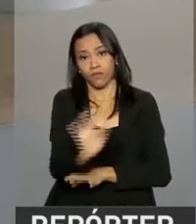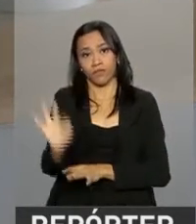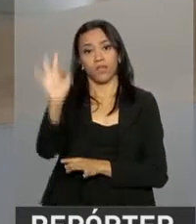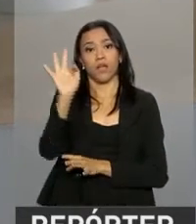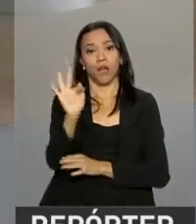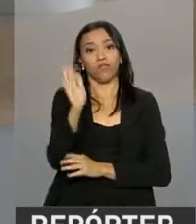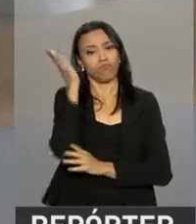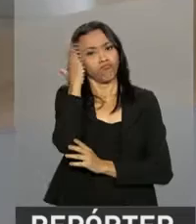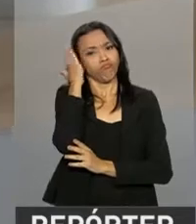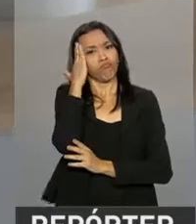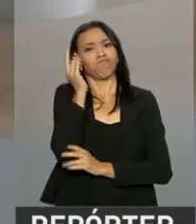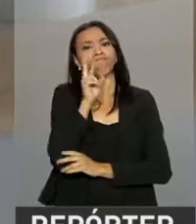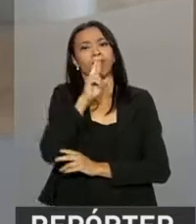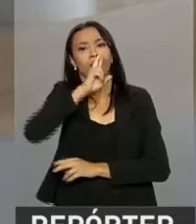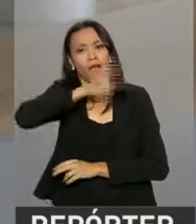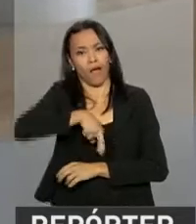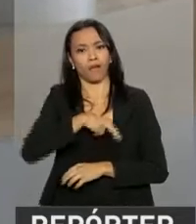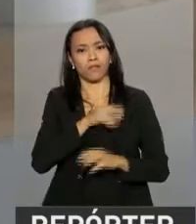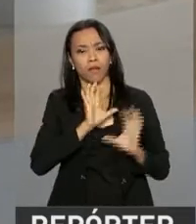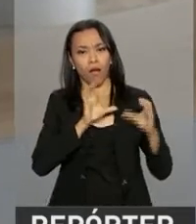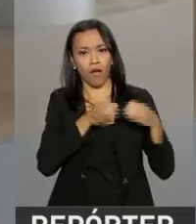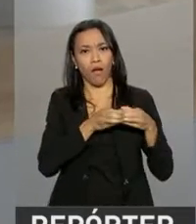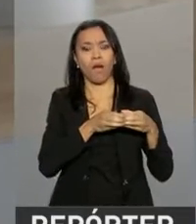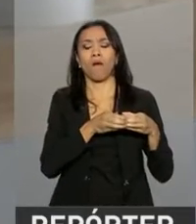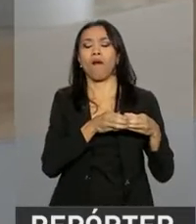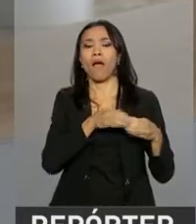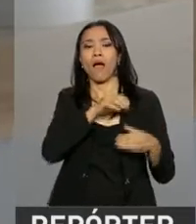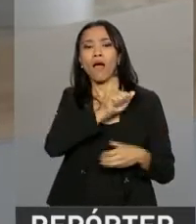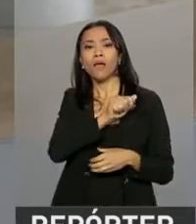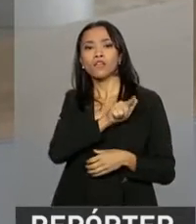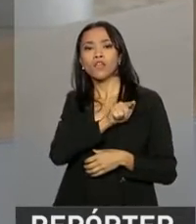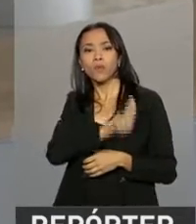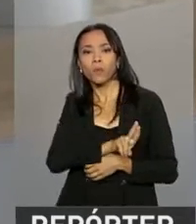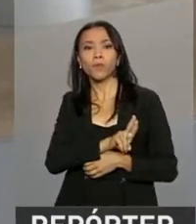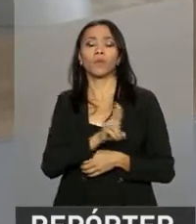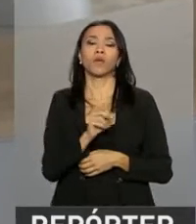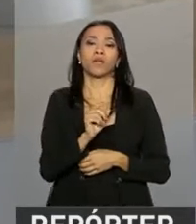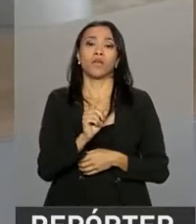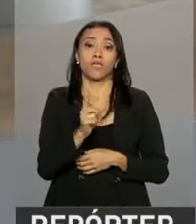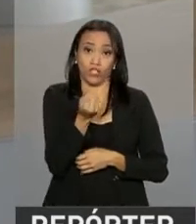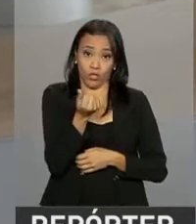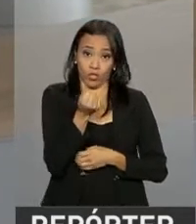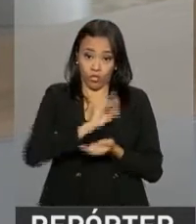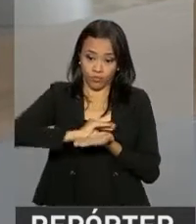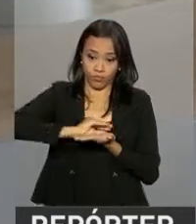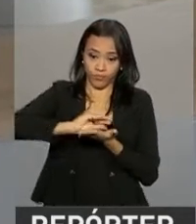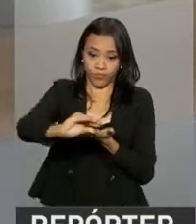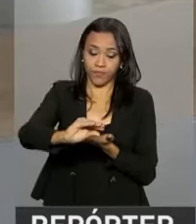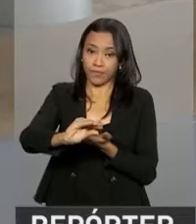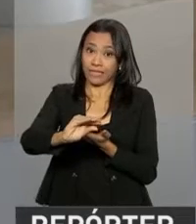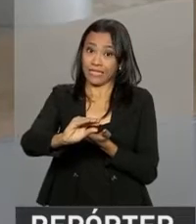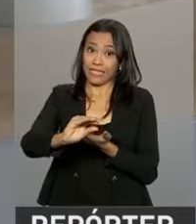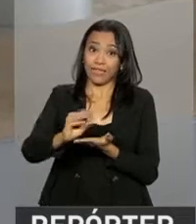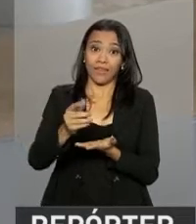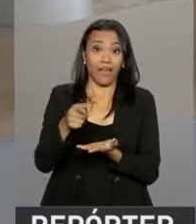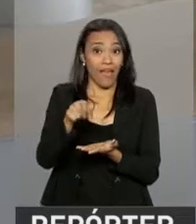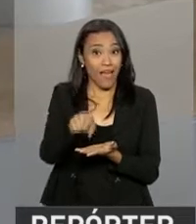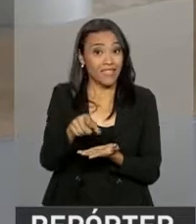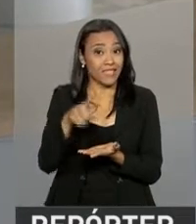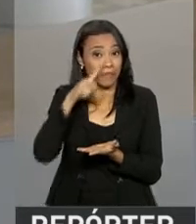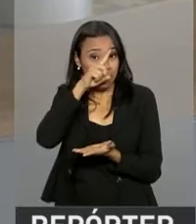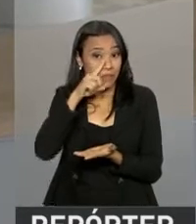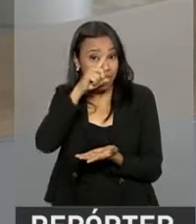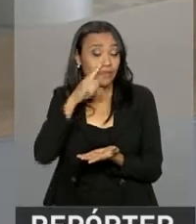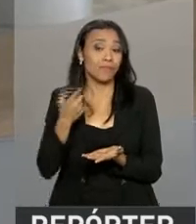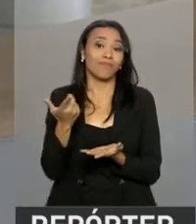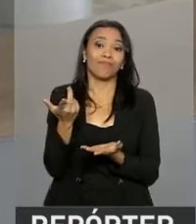esses argumentos da AGU e disse que o impedimento dos repasses desses recursos, ele iria colocar em ameaça a